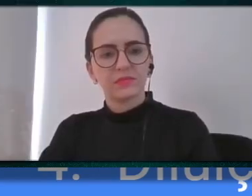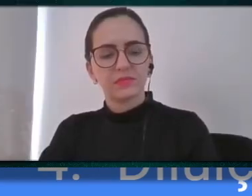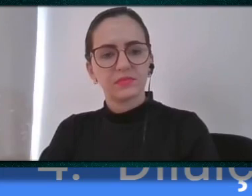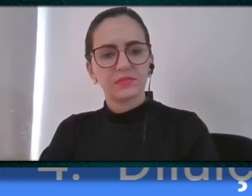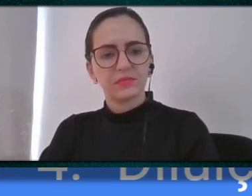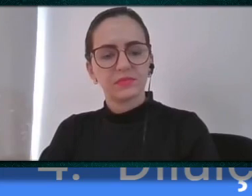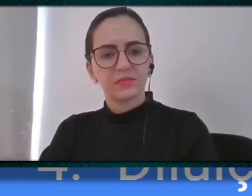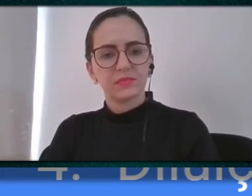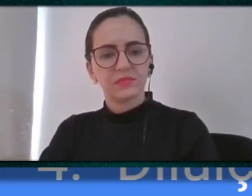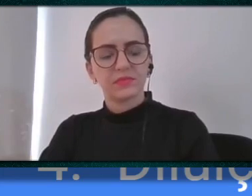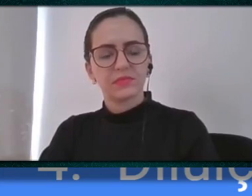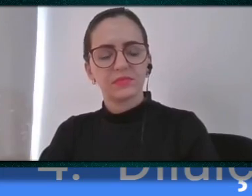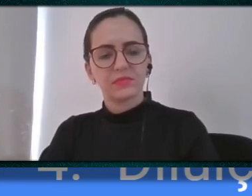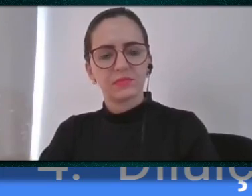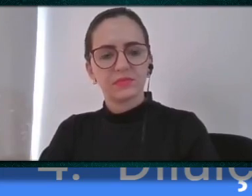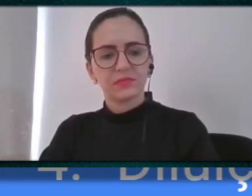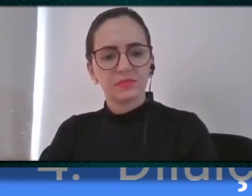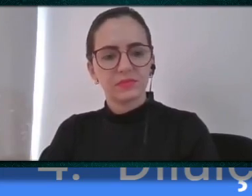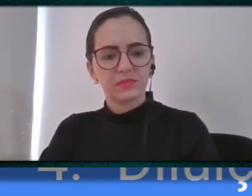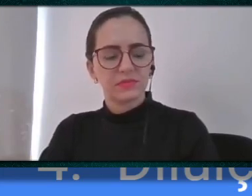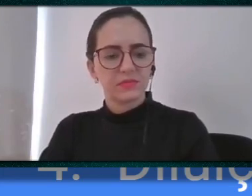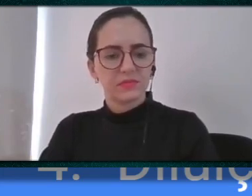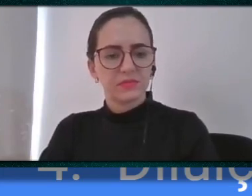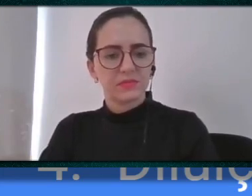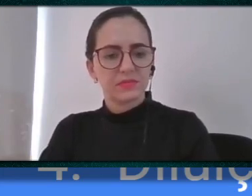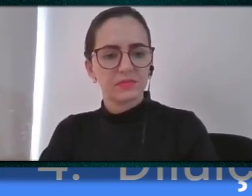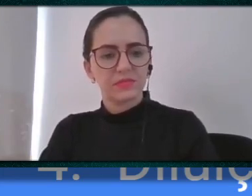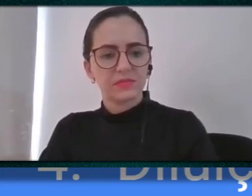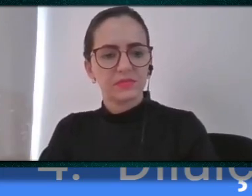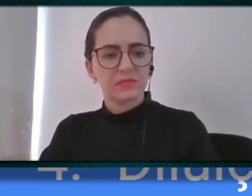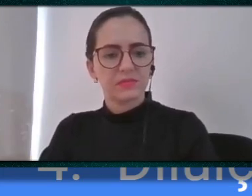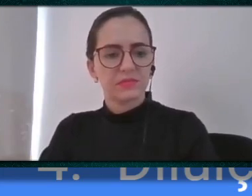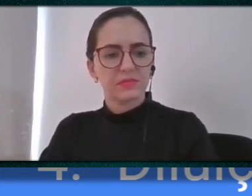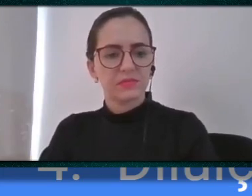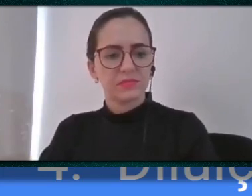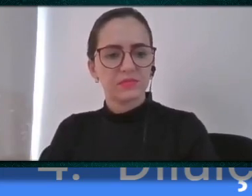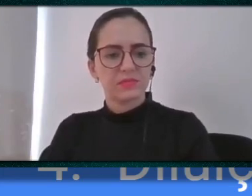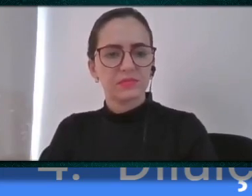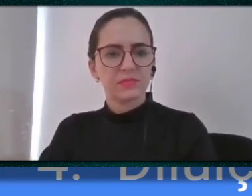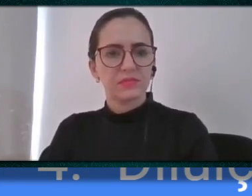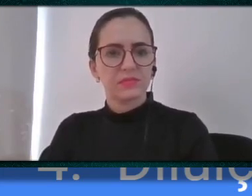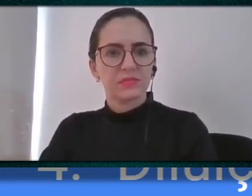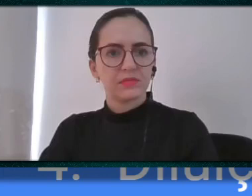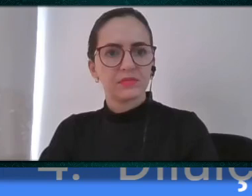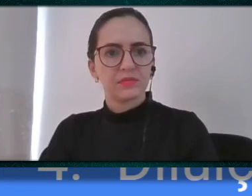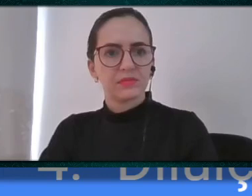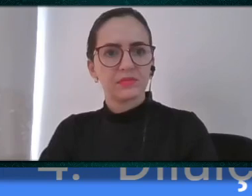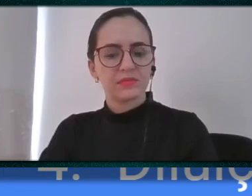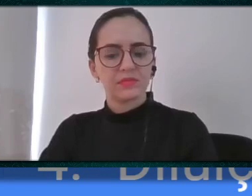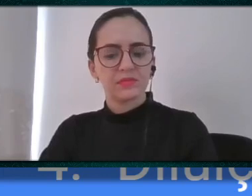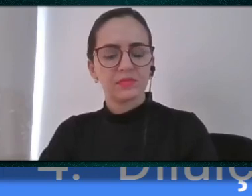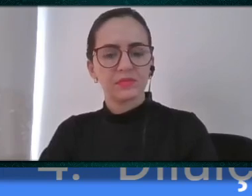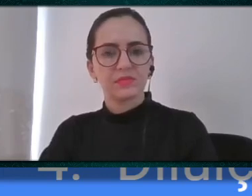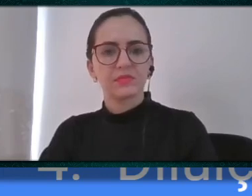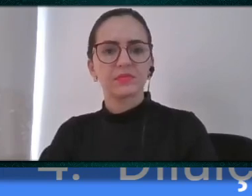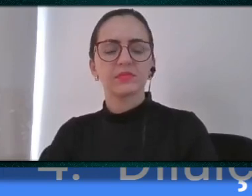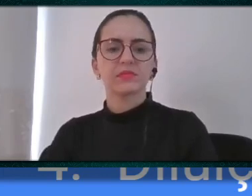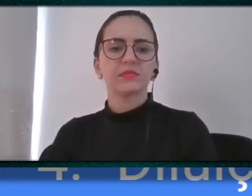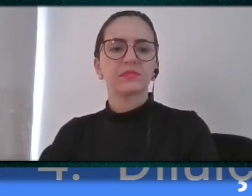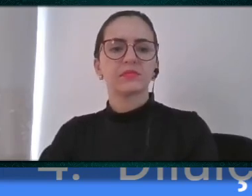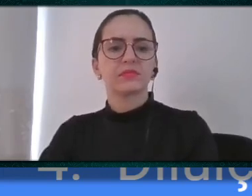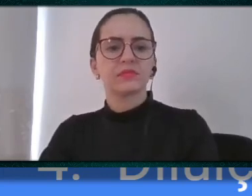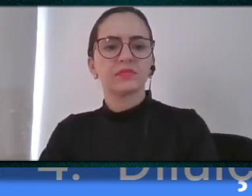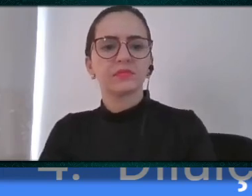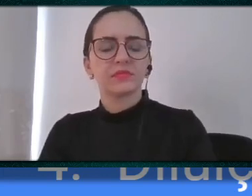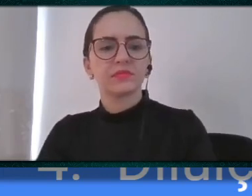Por que eu quero trabalhar essa questão no Journal? Porque aqui, gente, vocês vão ver exatamente a mesma situação que a gente está trabalhando. Só que aqui